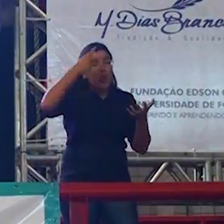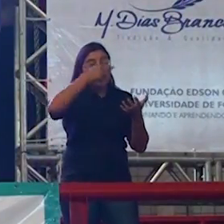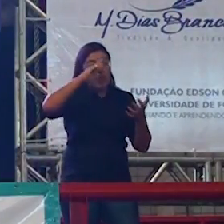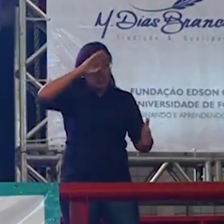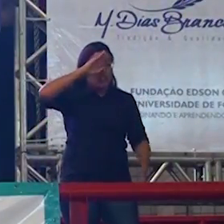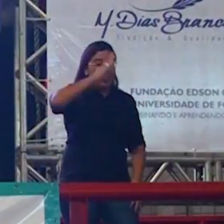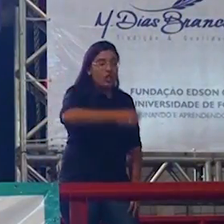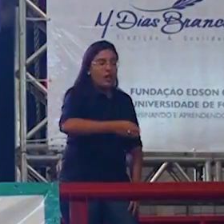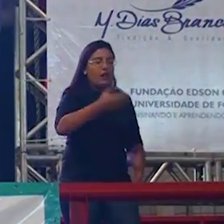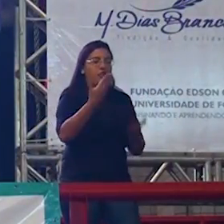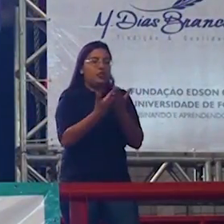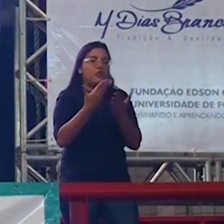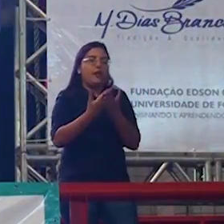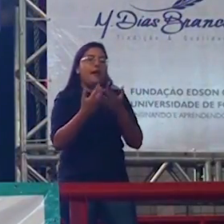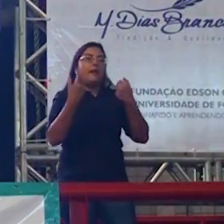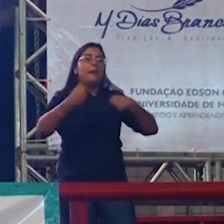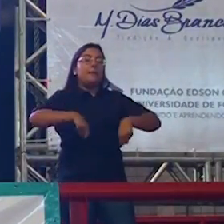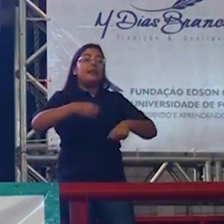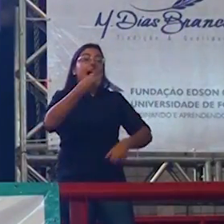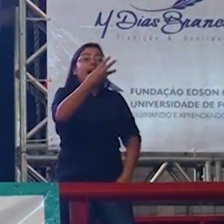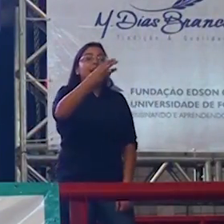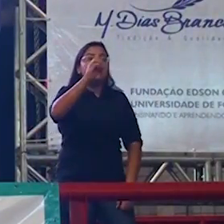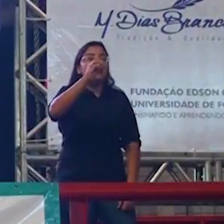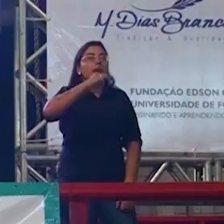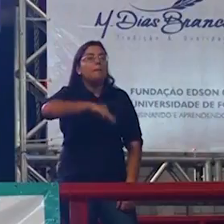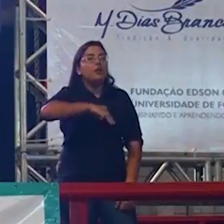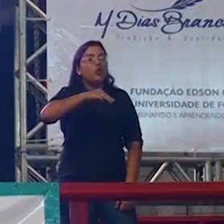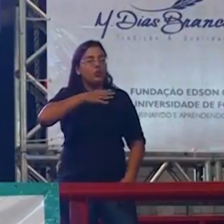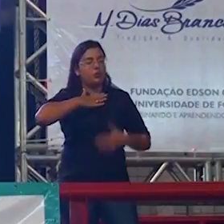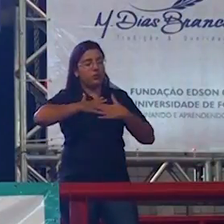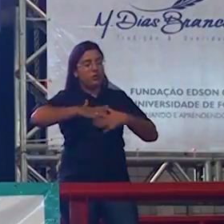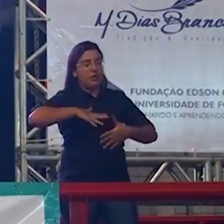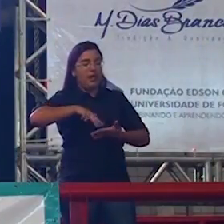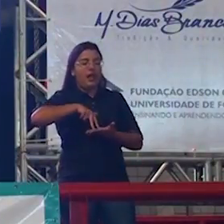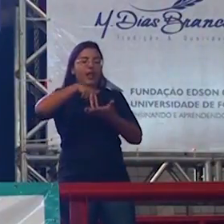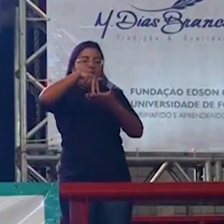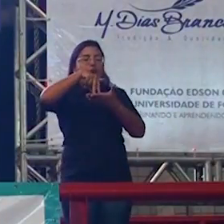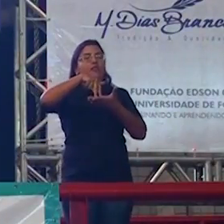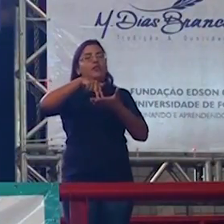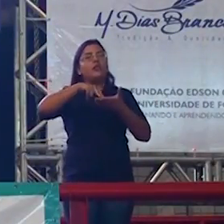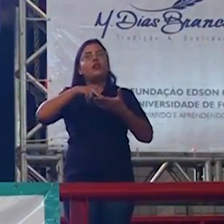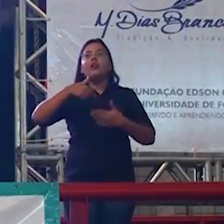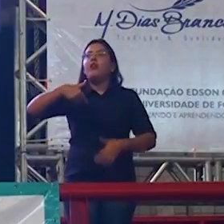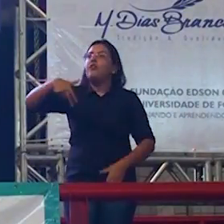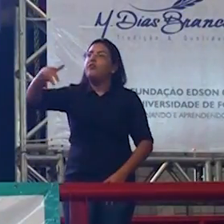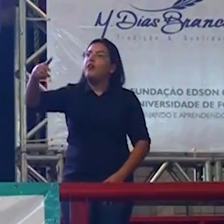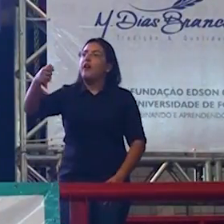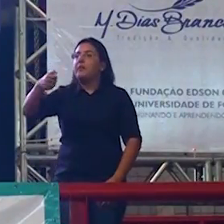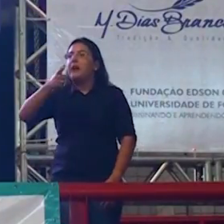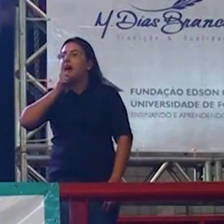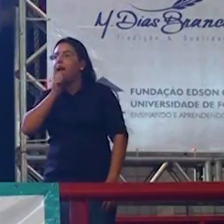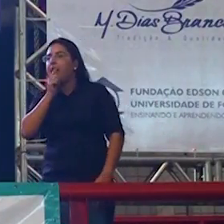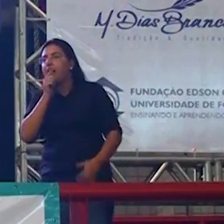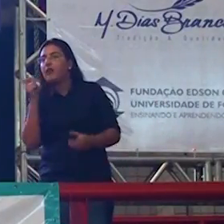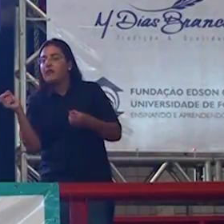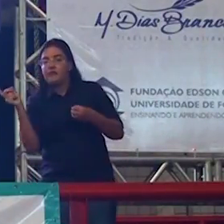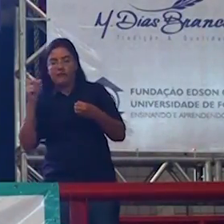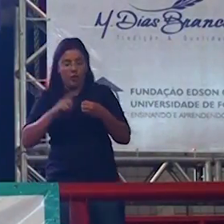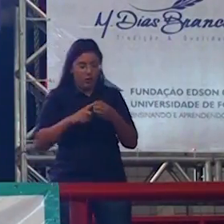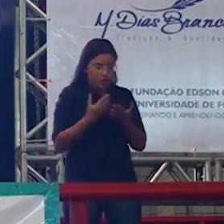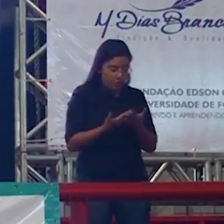horas, a cada meia hora, levante da cadeira, vá lá na geladeira, beba um copo com água e